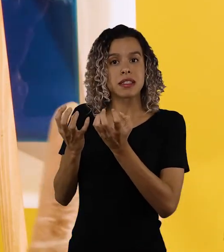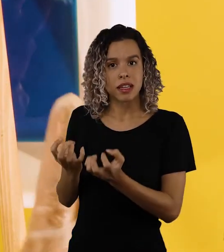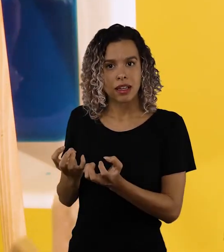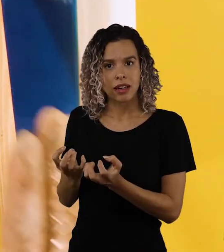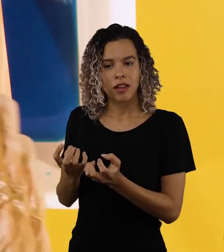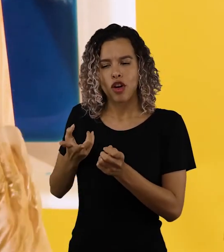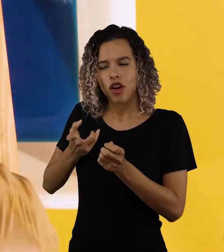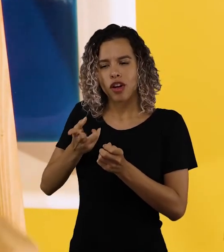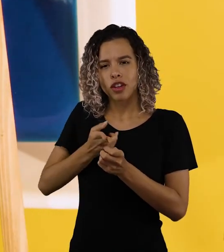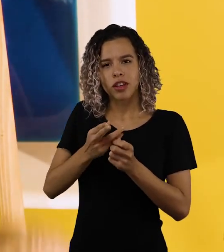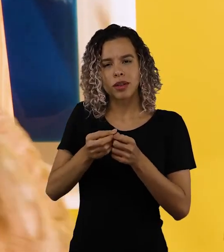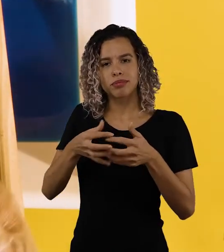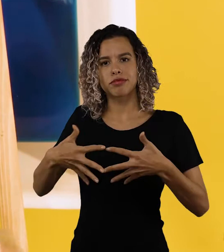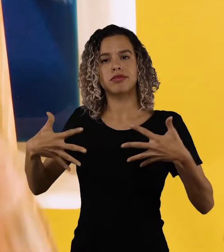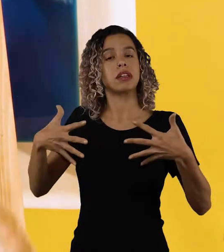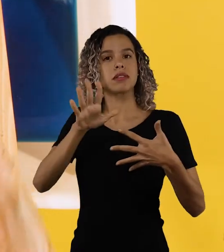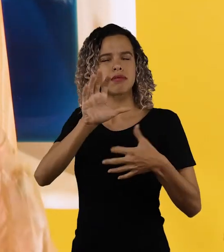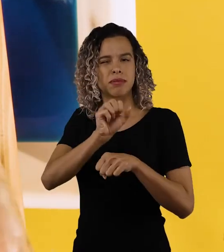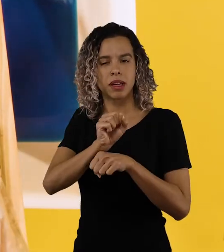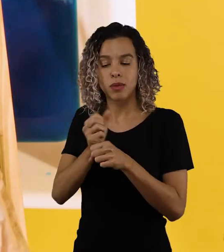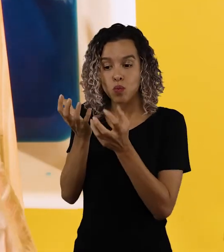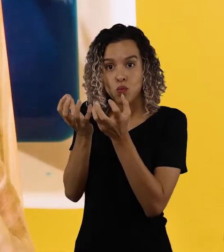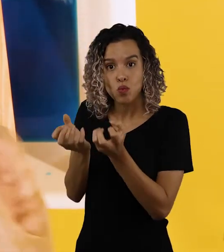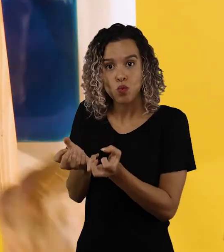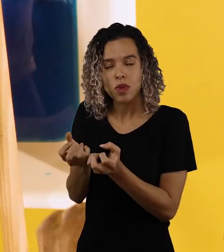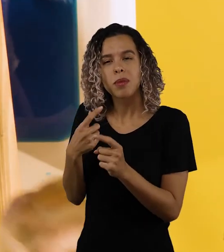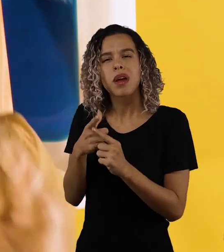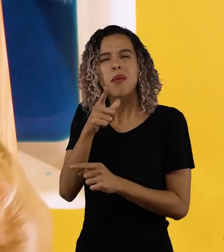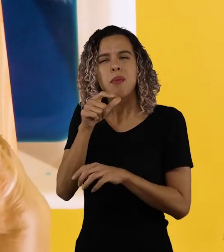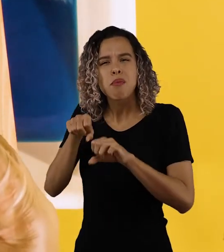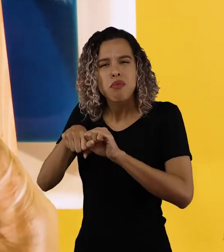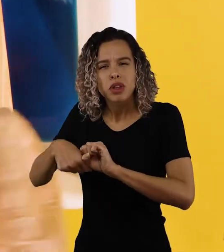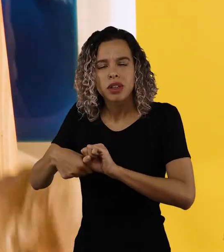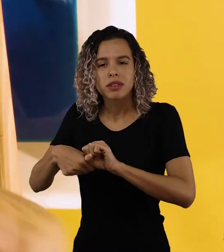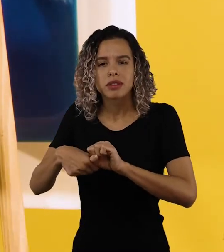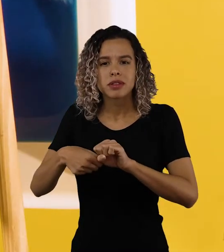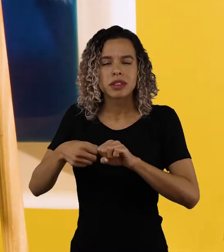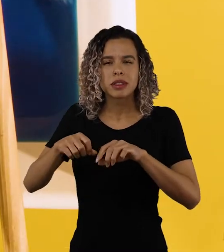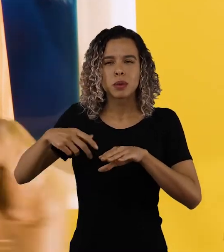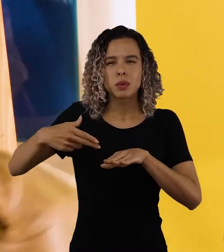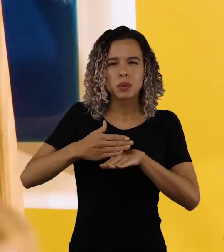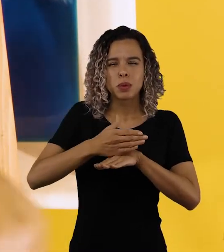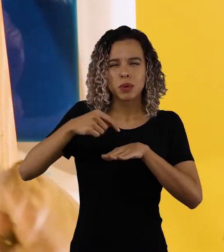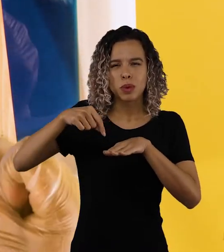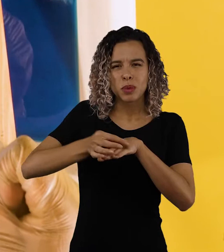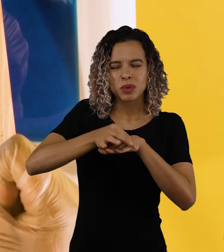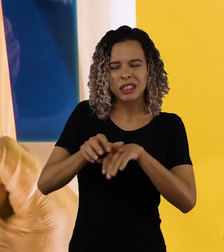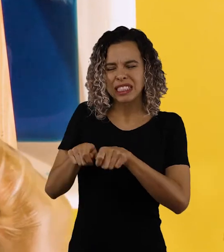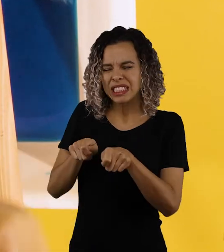o tecido secar antes de desmanchar os pontos, porque o tecido molhado com a costura cria